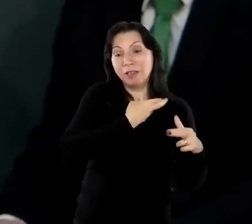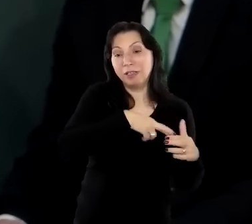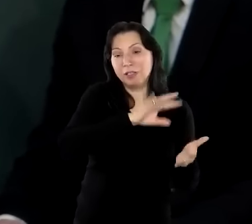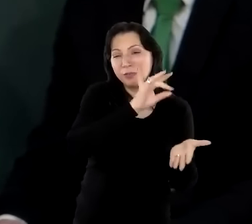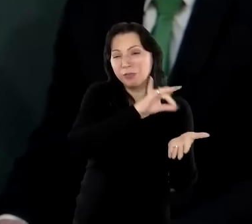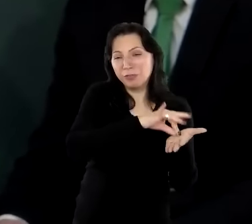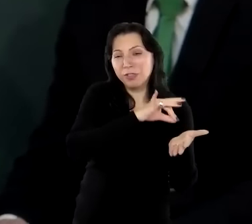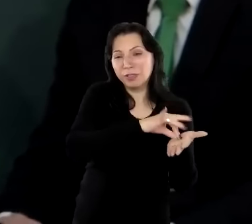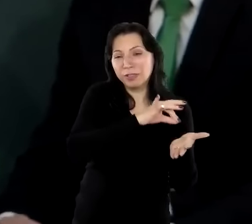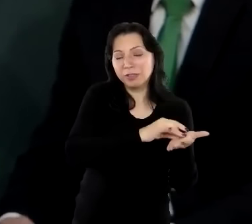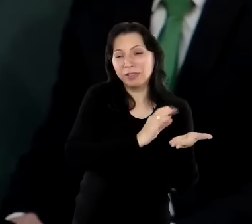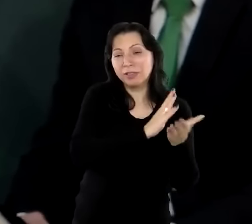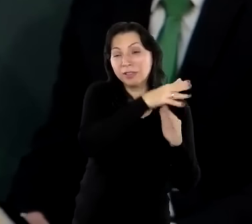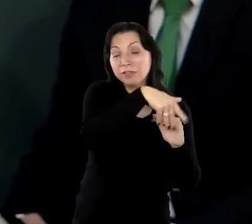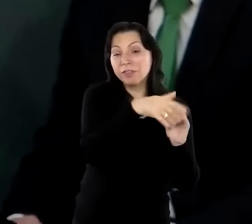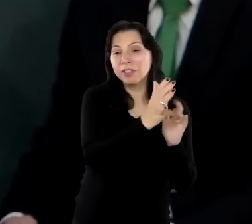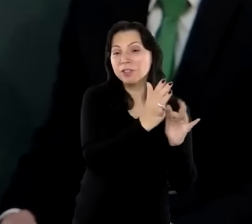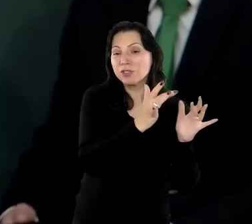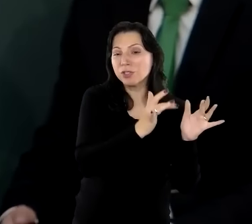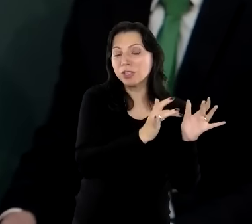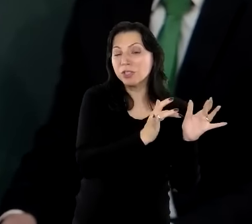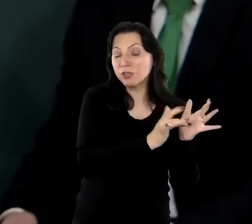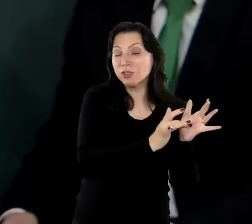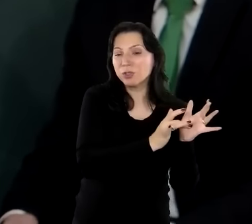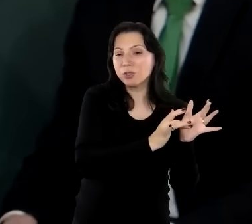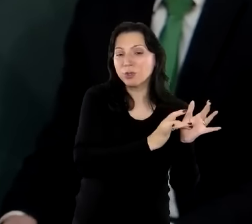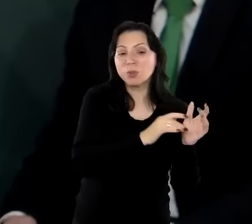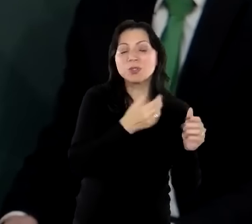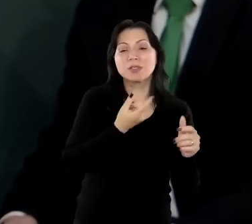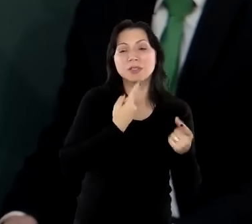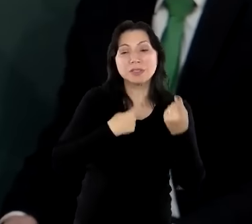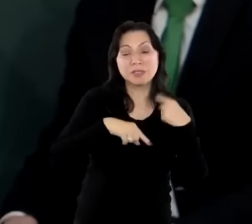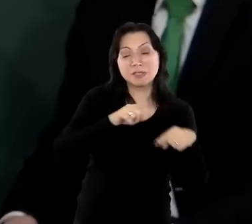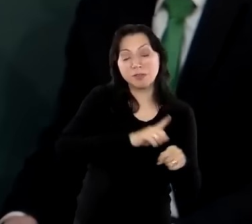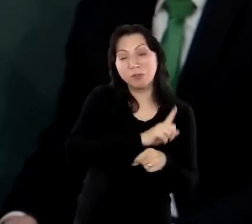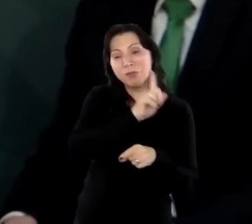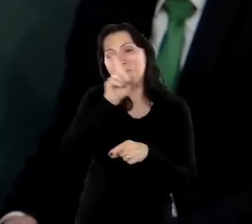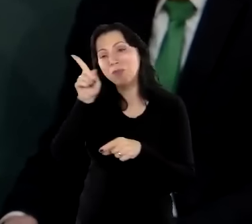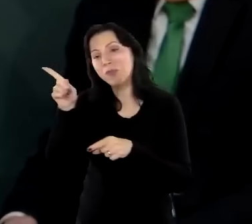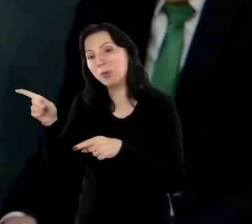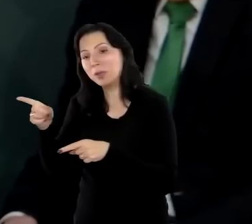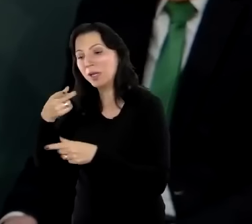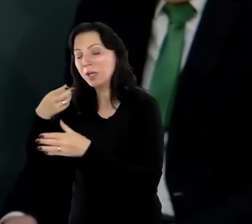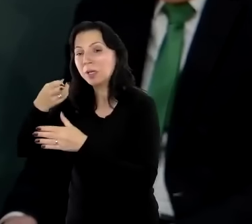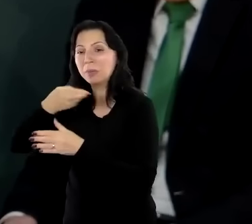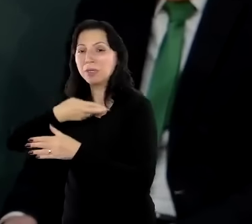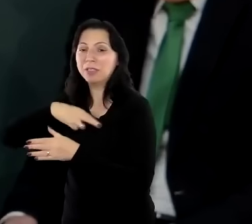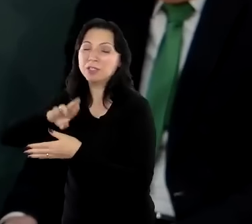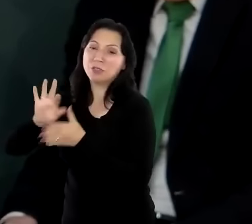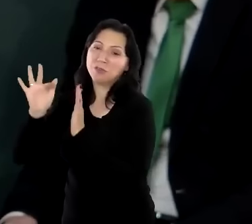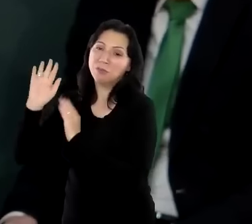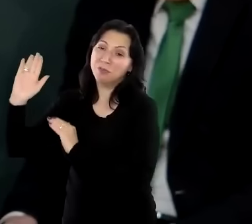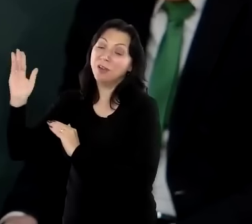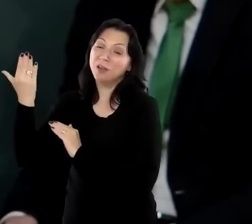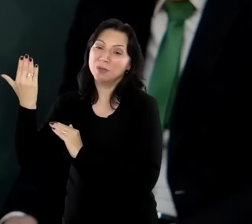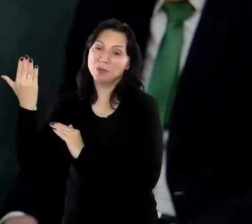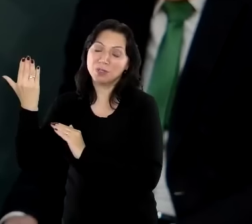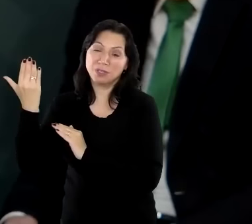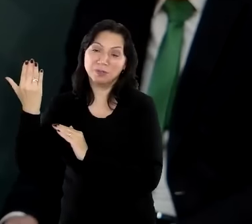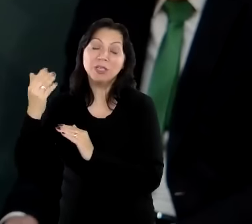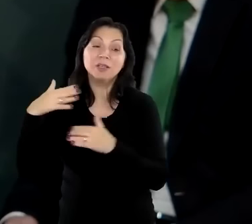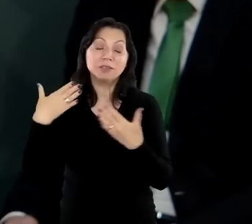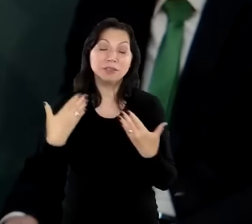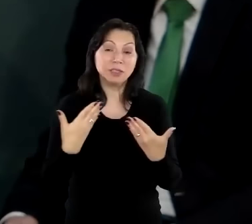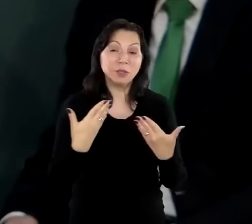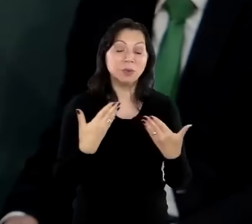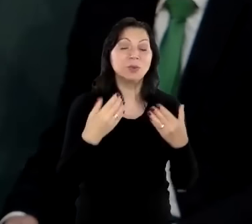das lutas, apesar da perseguição, apesar das adversidades, você continua confessando o nome do Senhor, você não abre mão